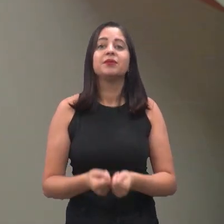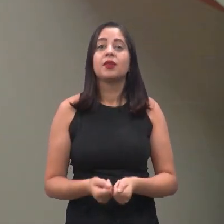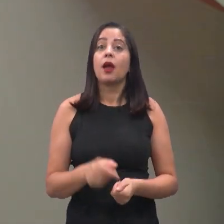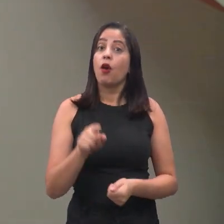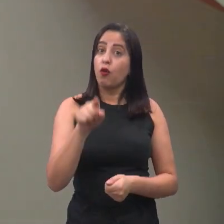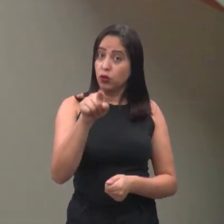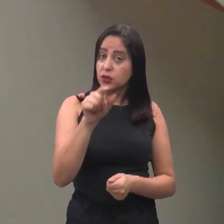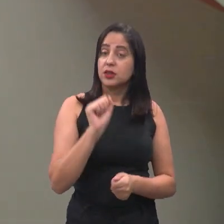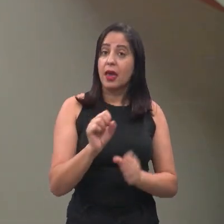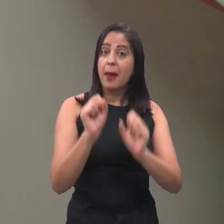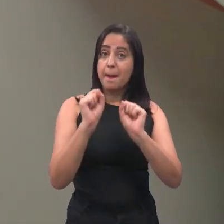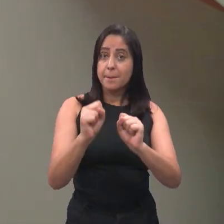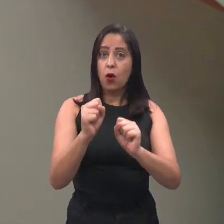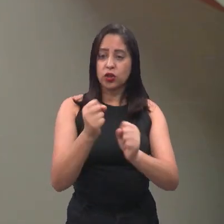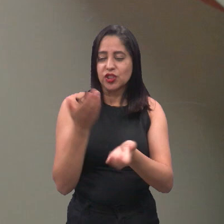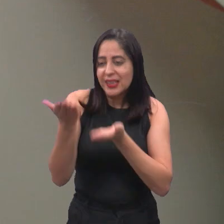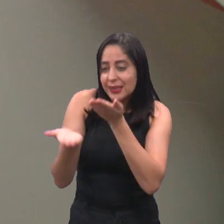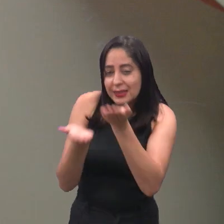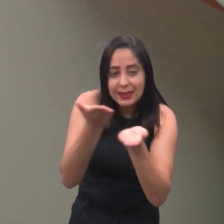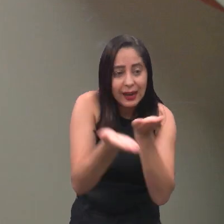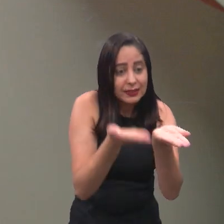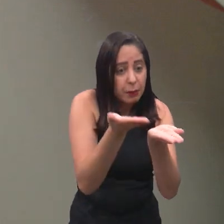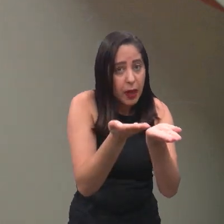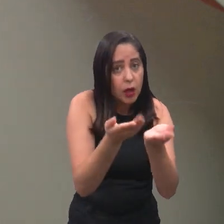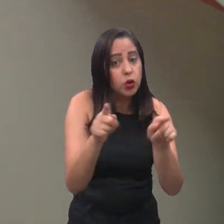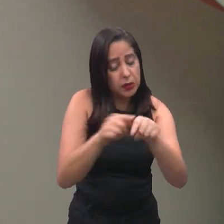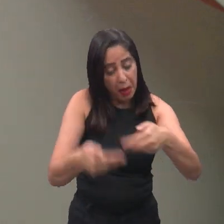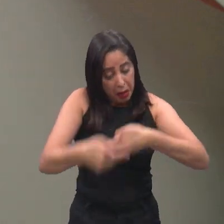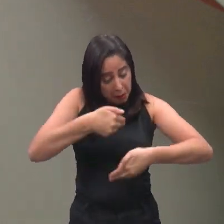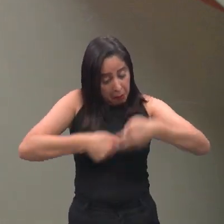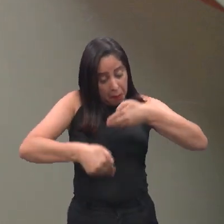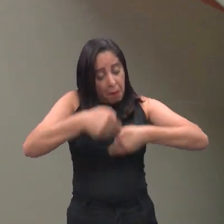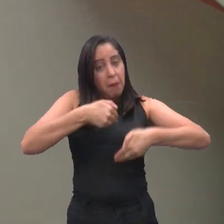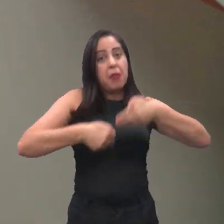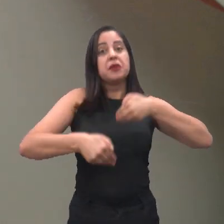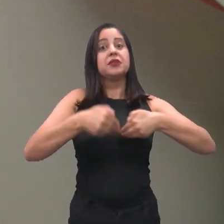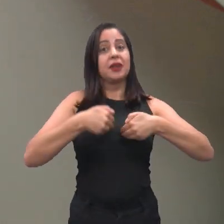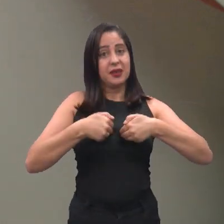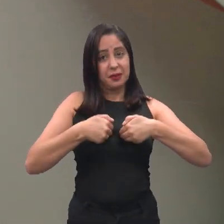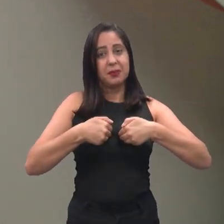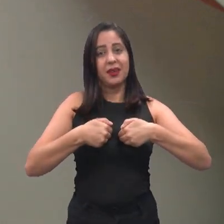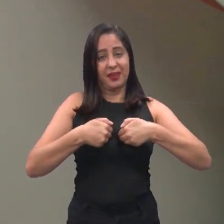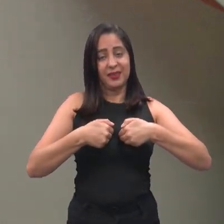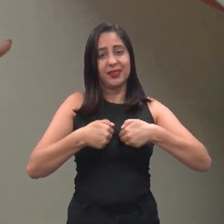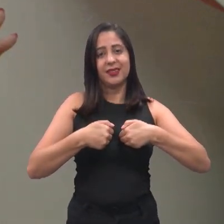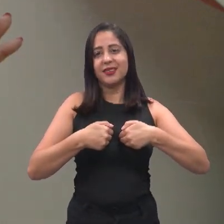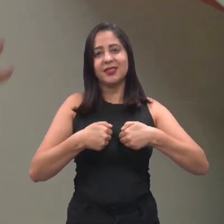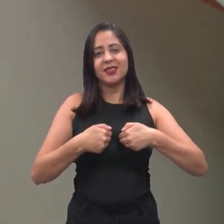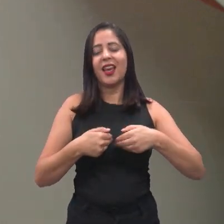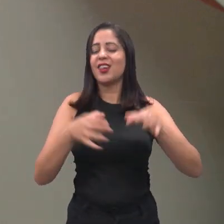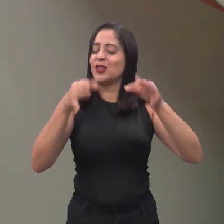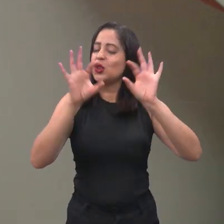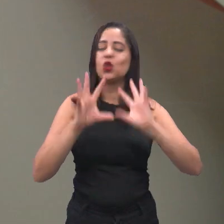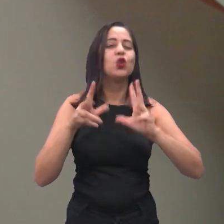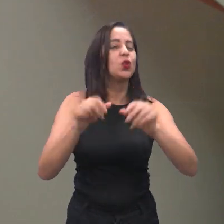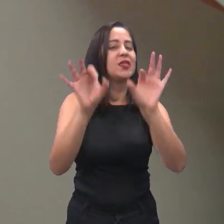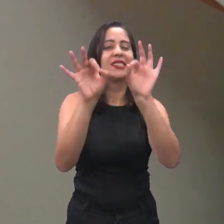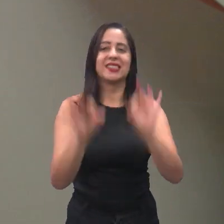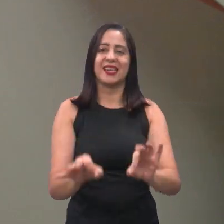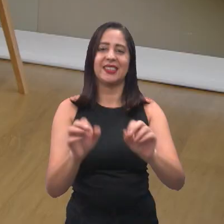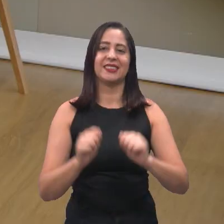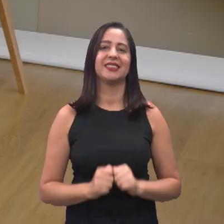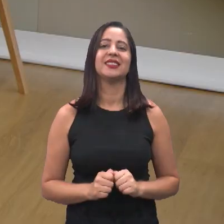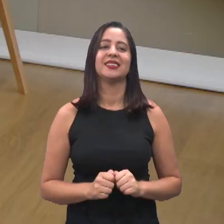pessoas, na verdade, trate você como você gostaria de ser tratado, principalmente quando você trata as pessoas que você ama e fica tudo certo.